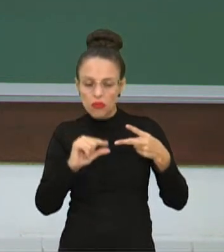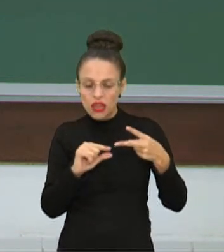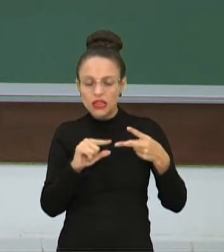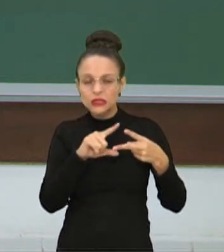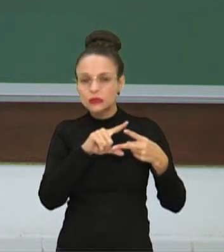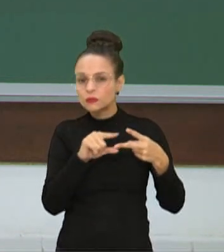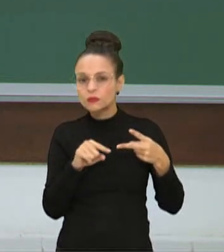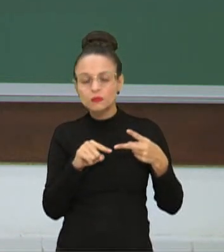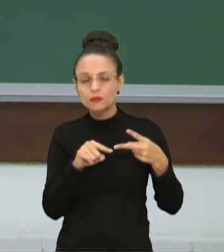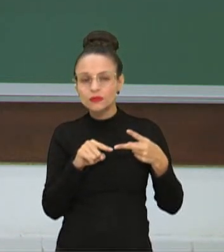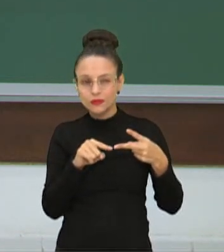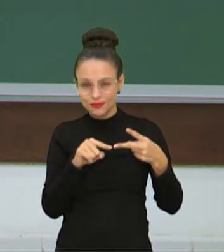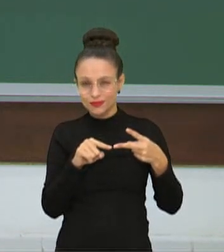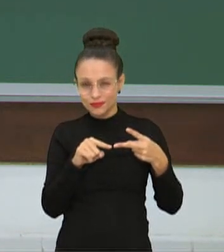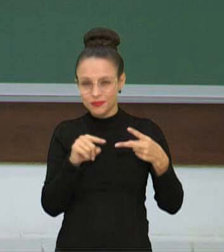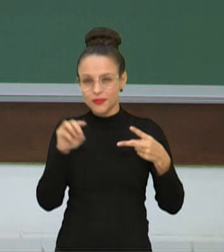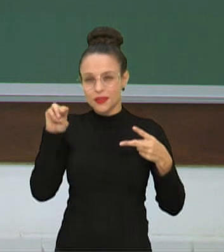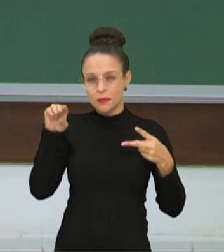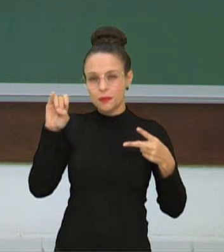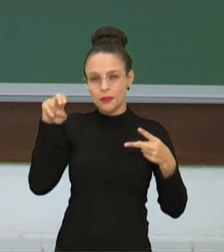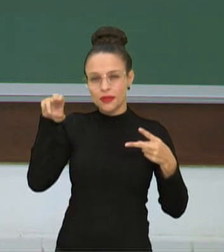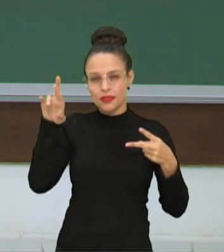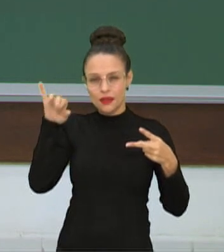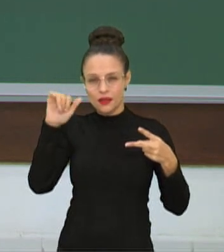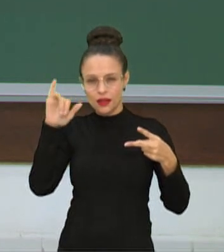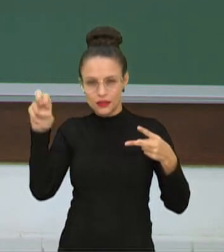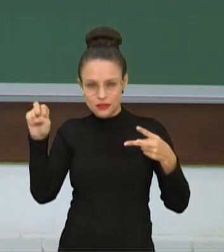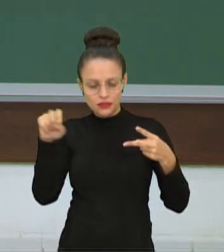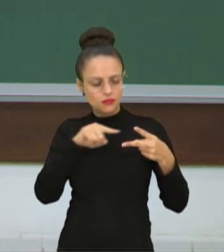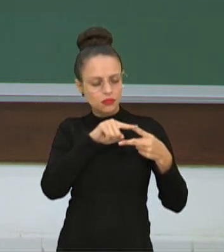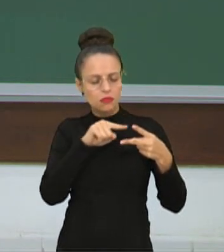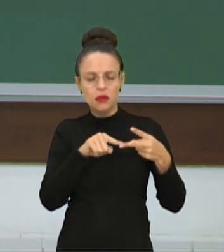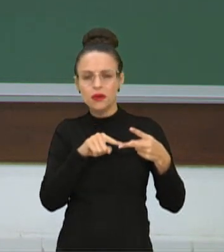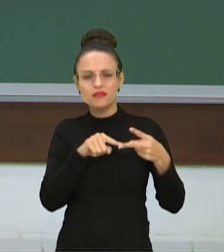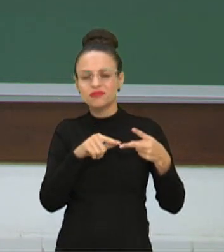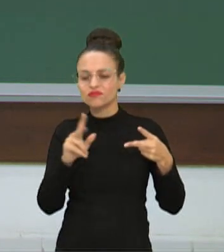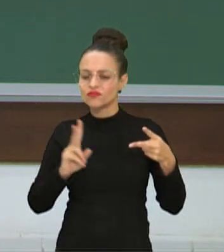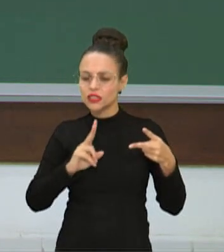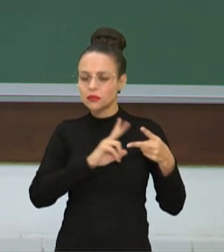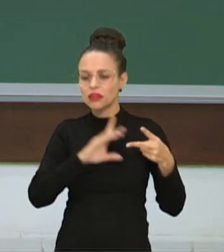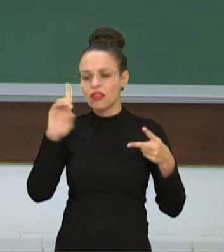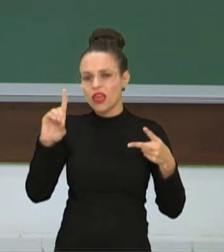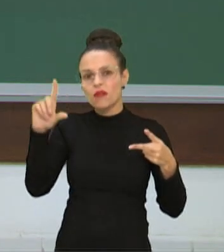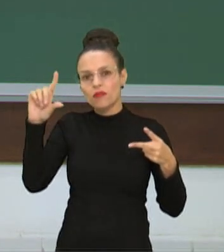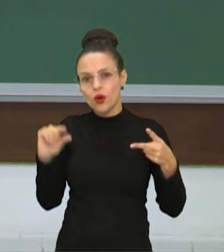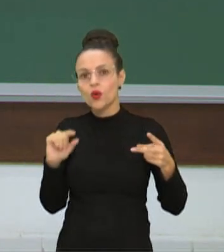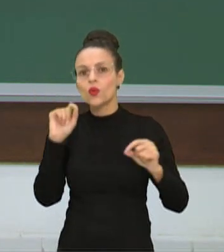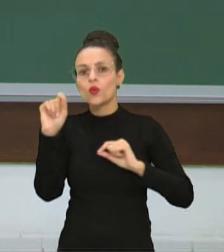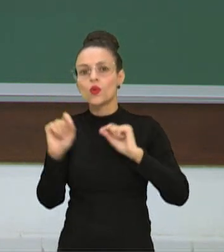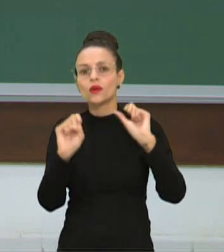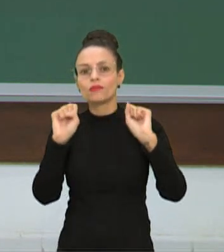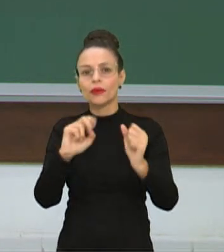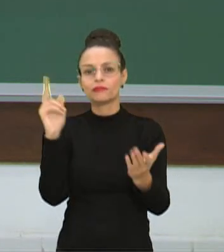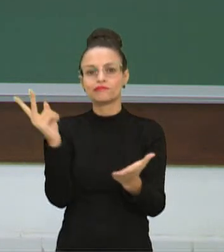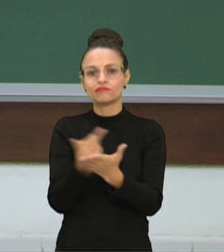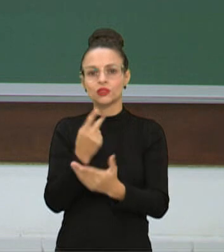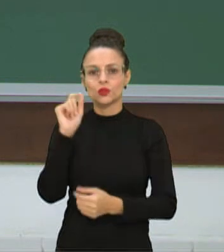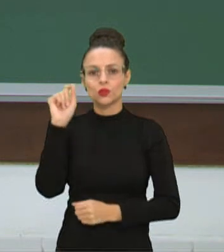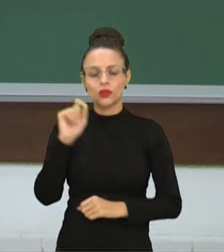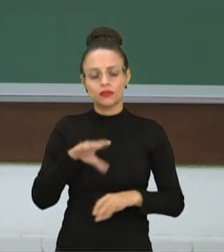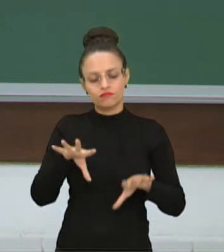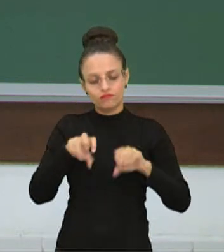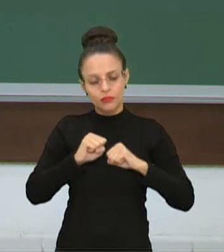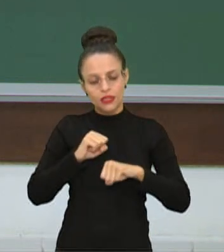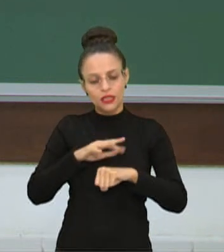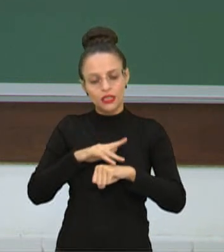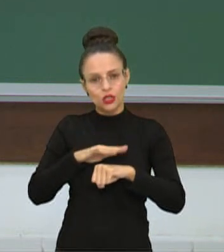dois minerais ou dose baixa dessa vitamina, o que pode acontecer é uma doença